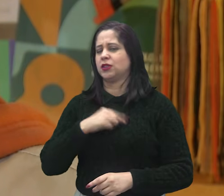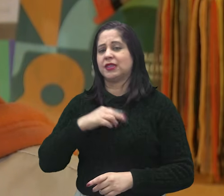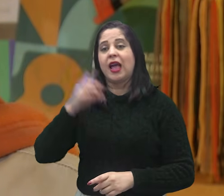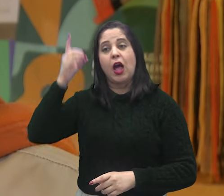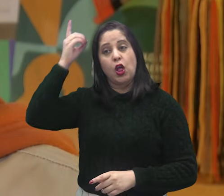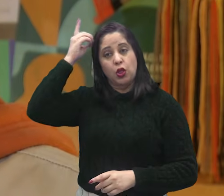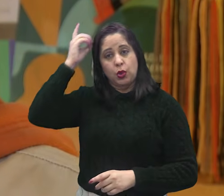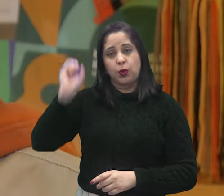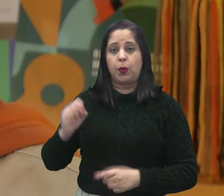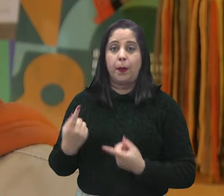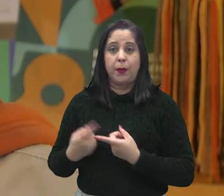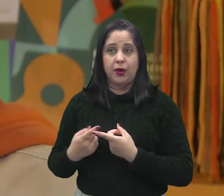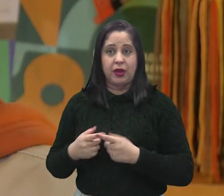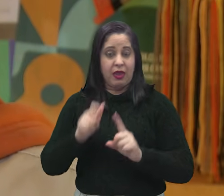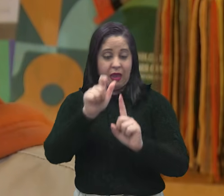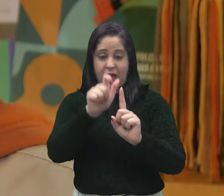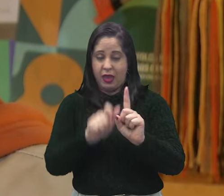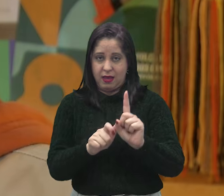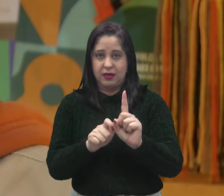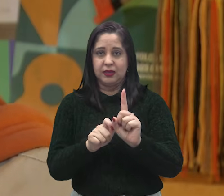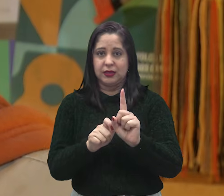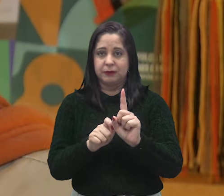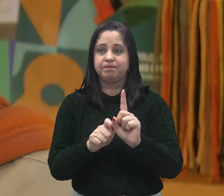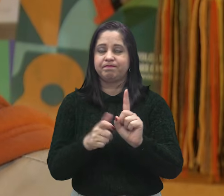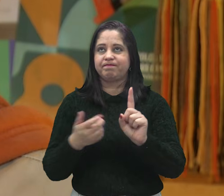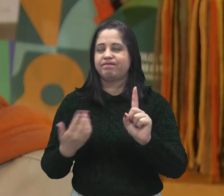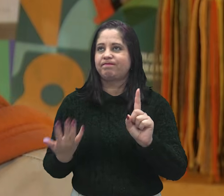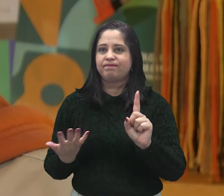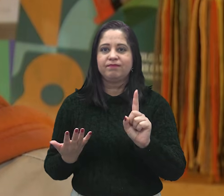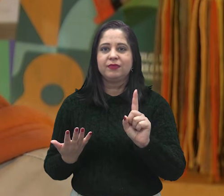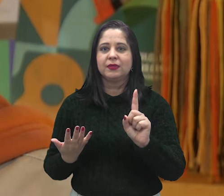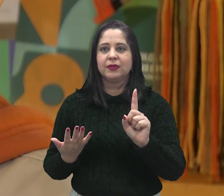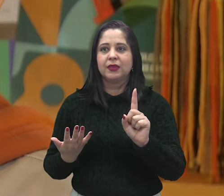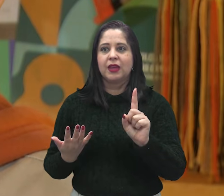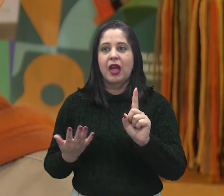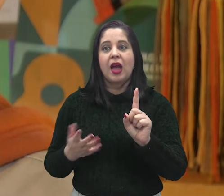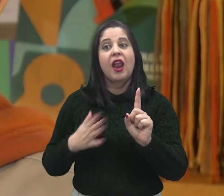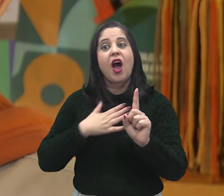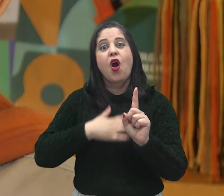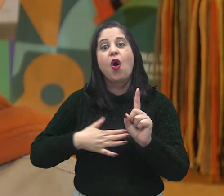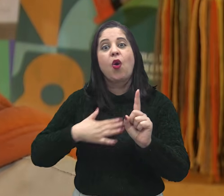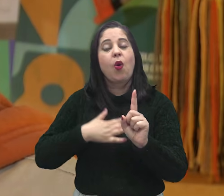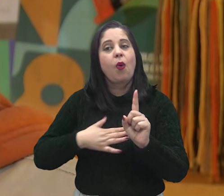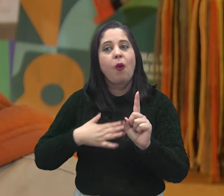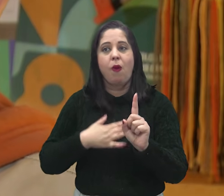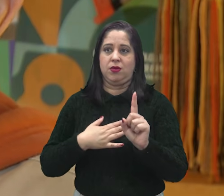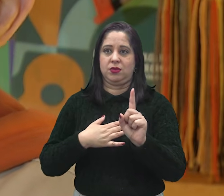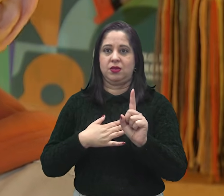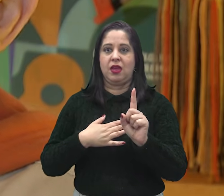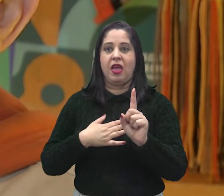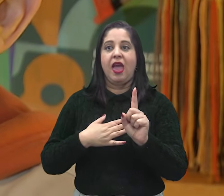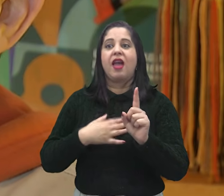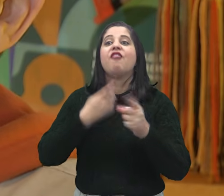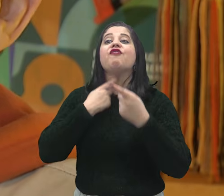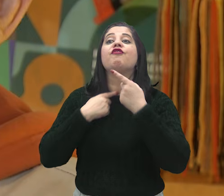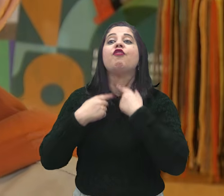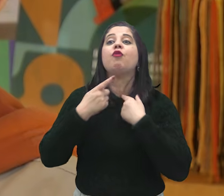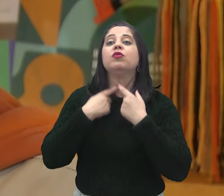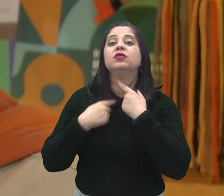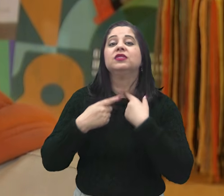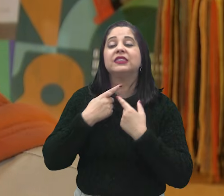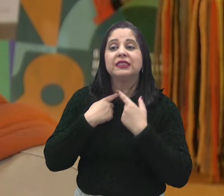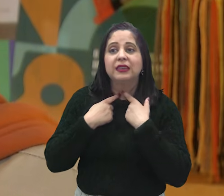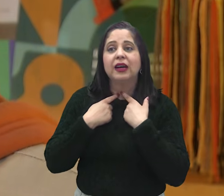ela é muito inquieta com as transformações ambientais que esse processo